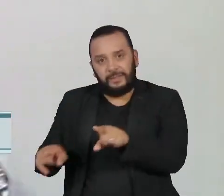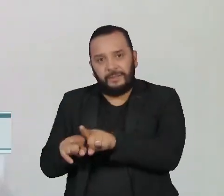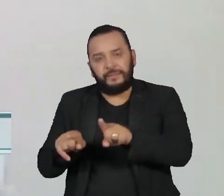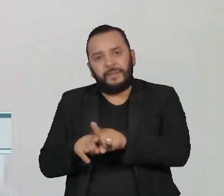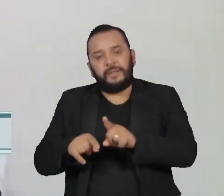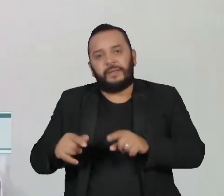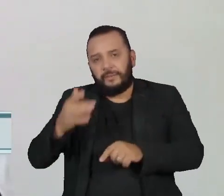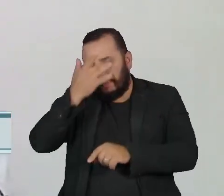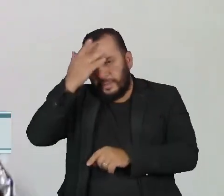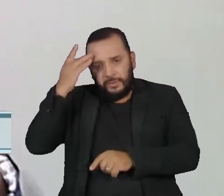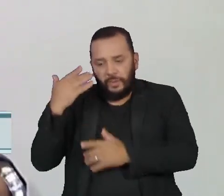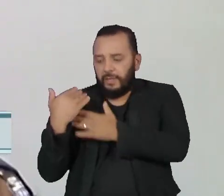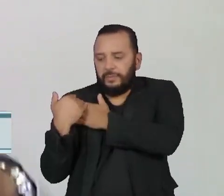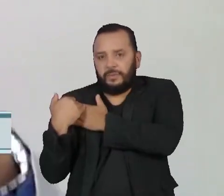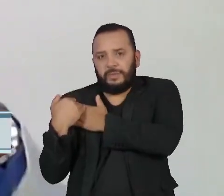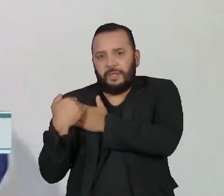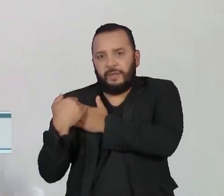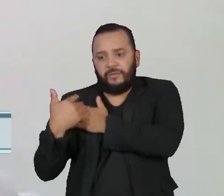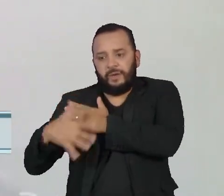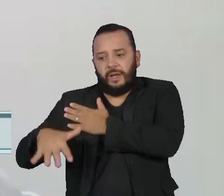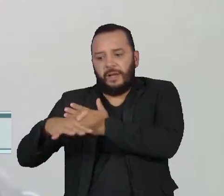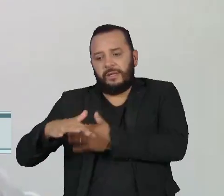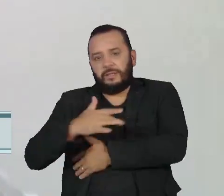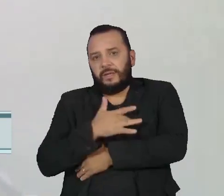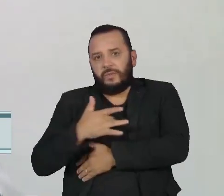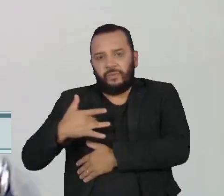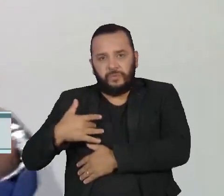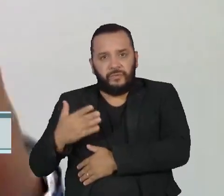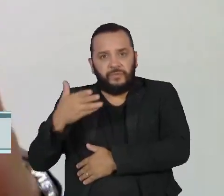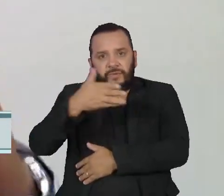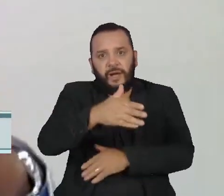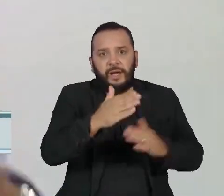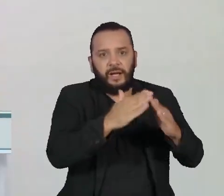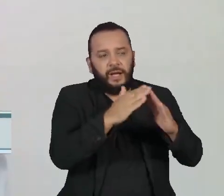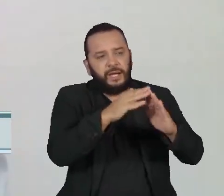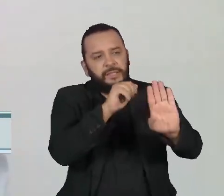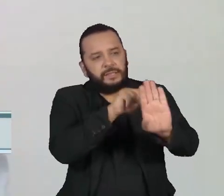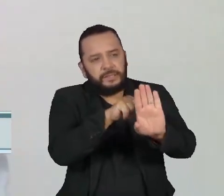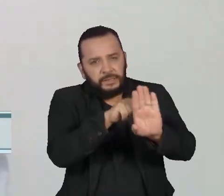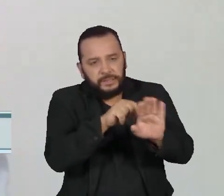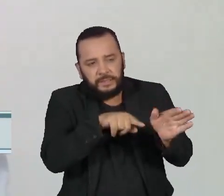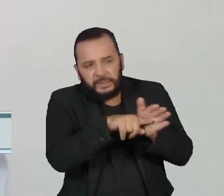mente que o diagnóstico precoce significa identificar a doença antes que ela